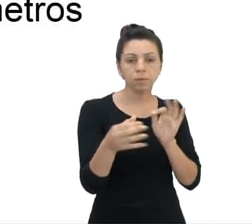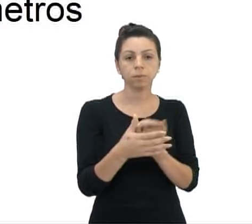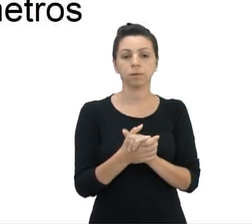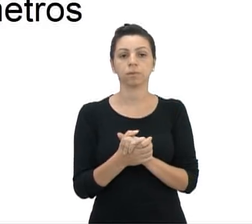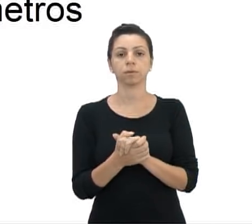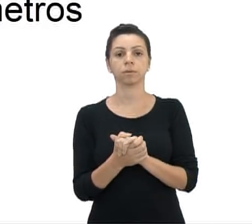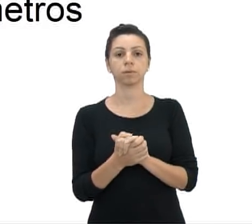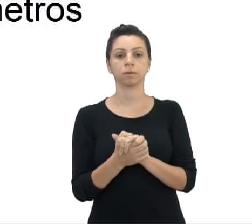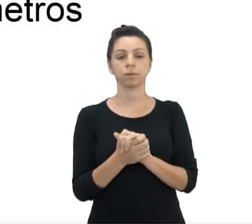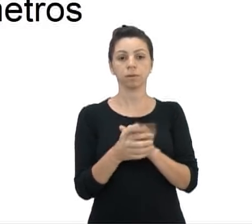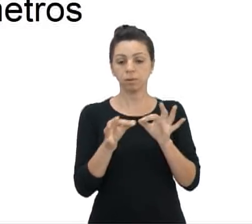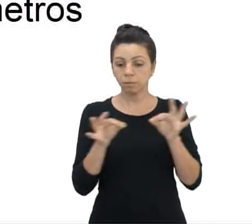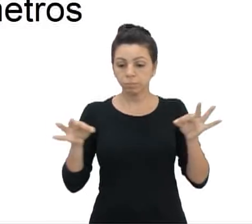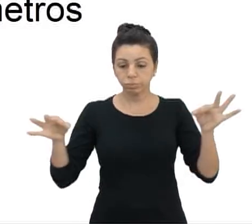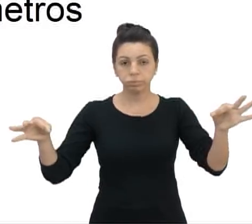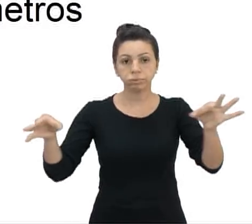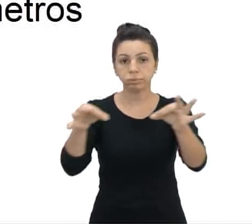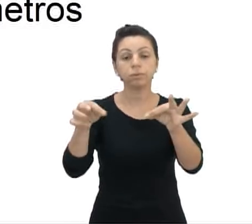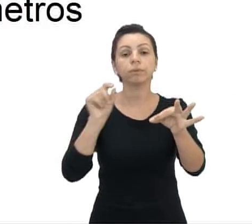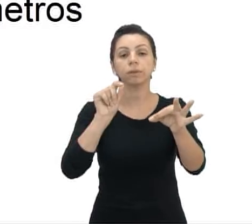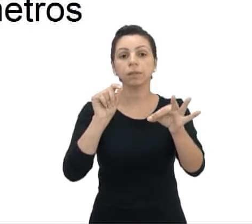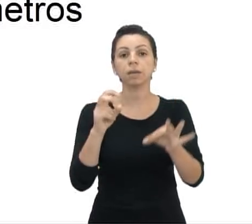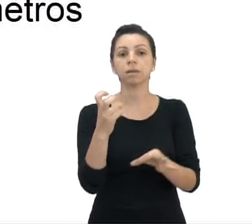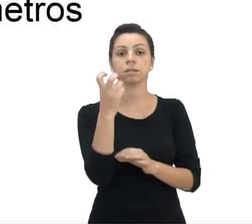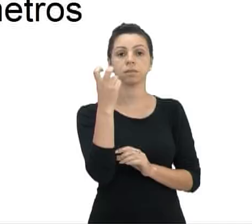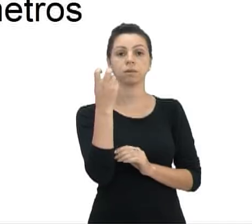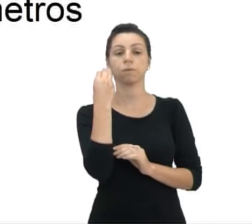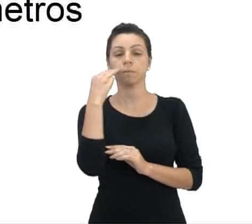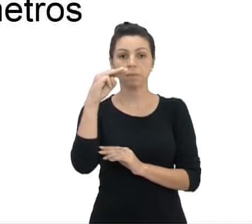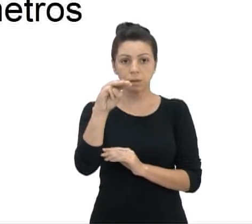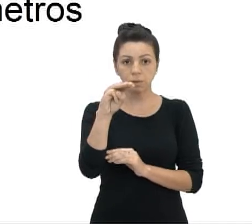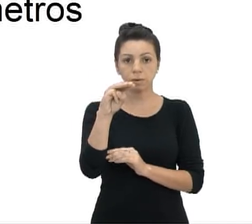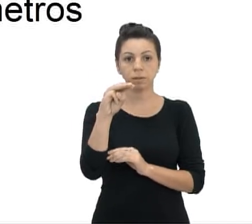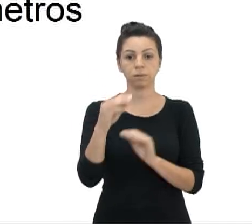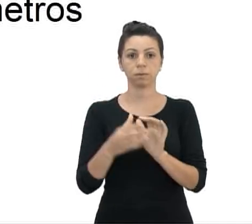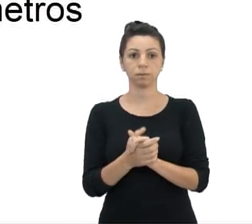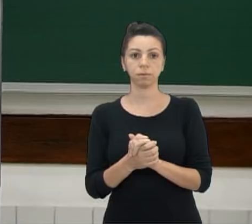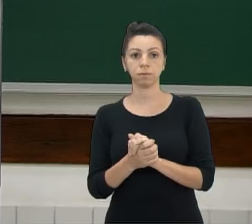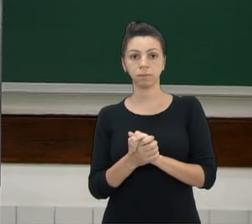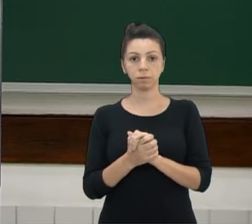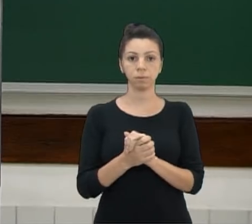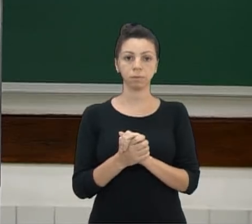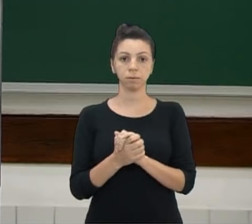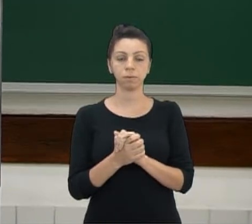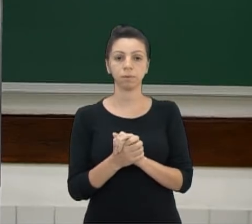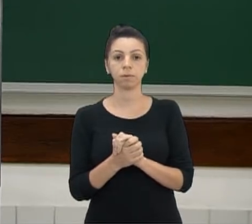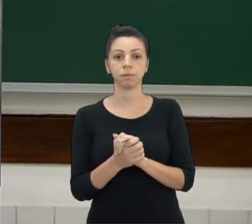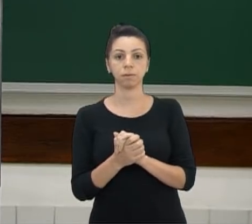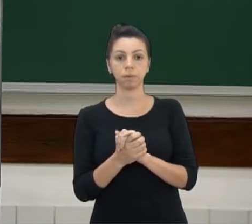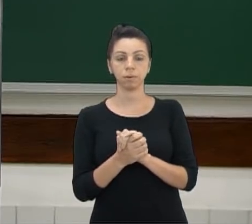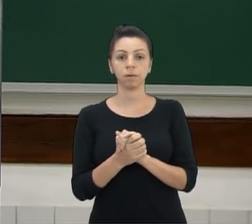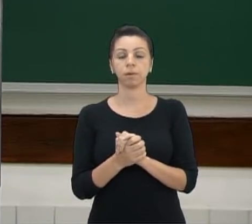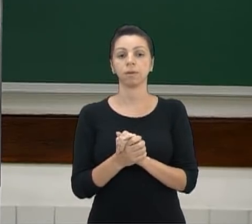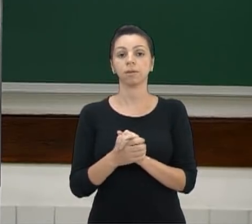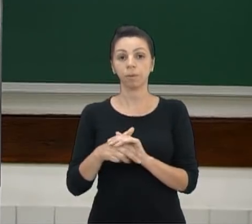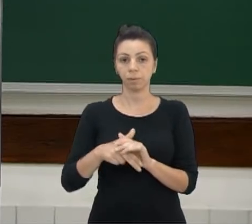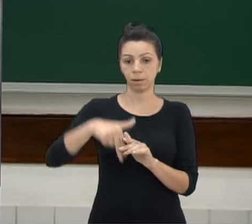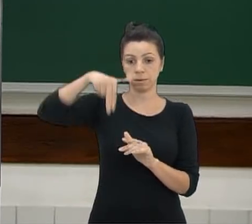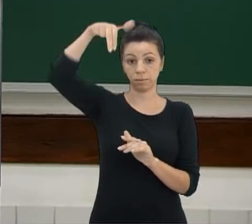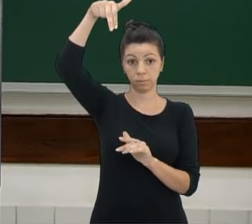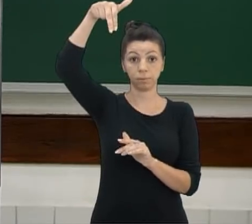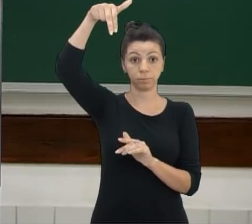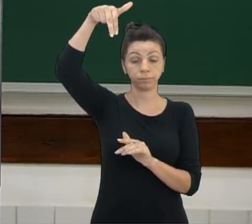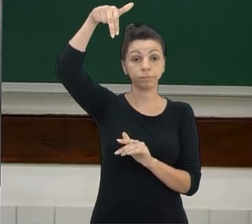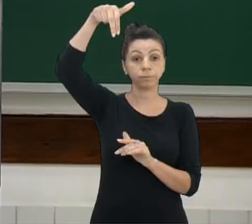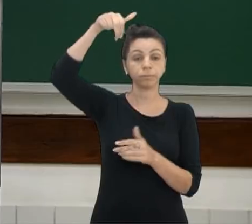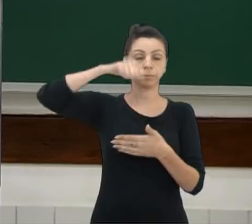de quilômetros quadrados. Então você pode ver que é uma área bastante grande que se estende desde a porção norte da